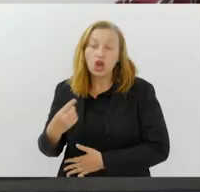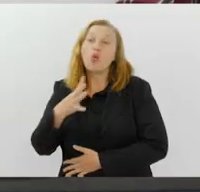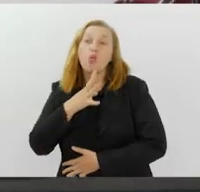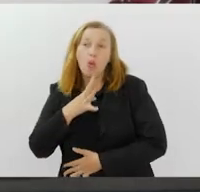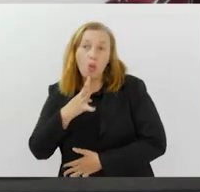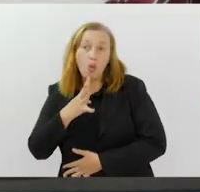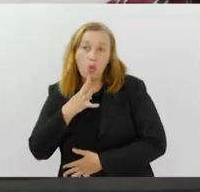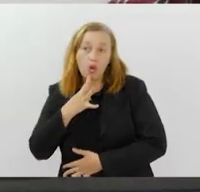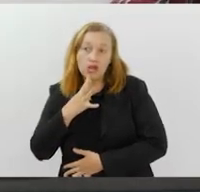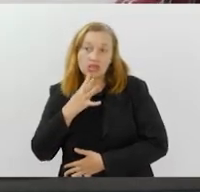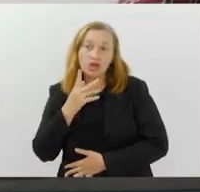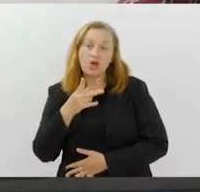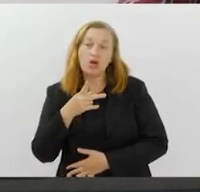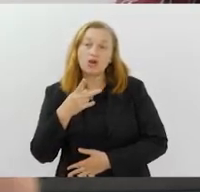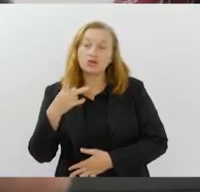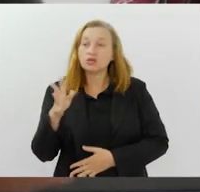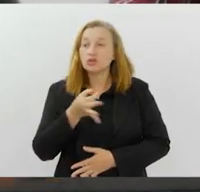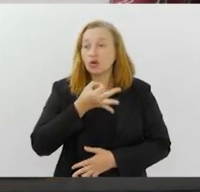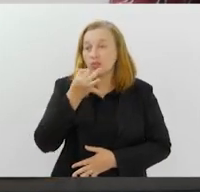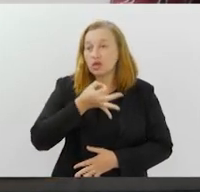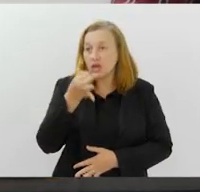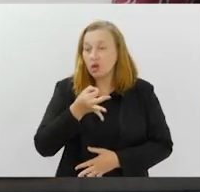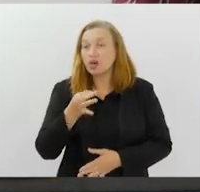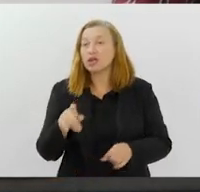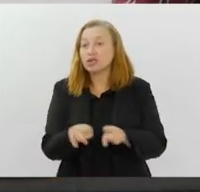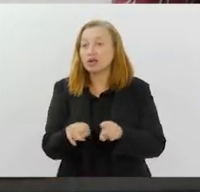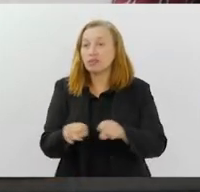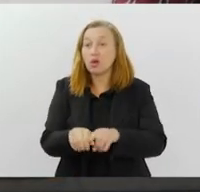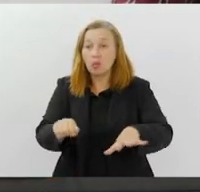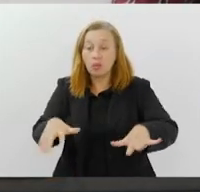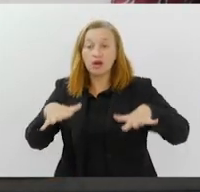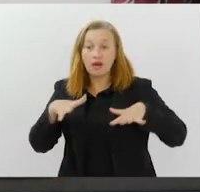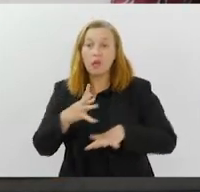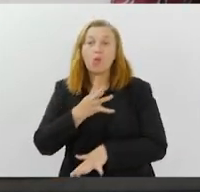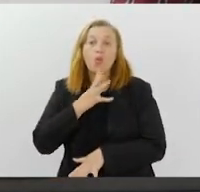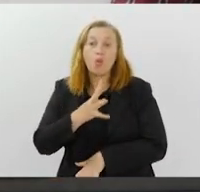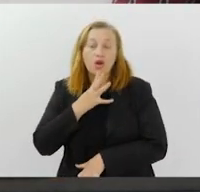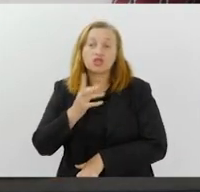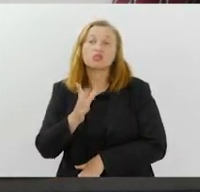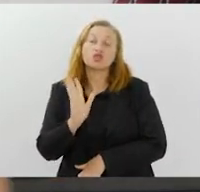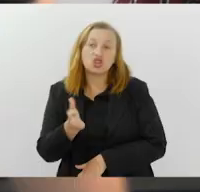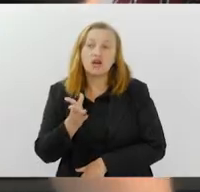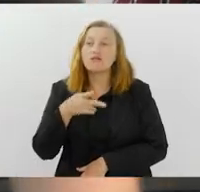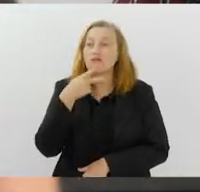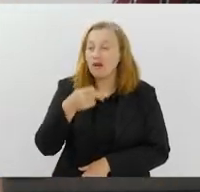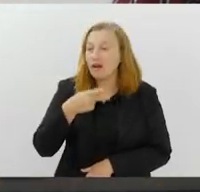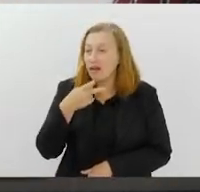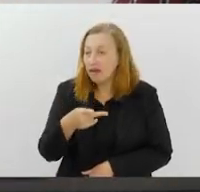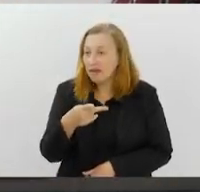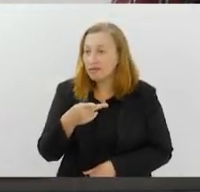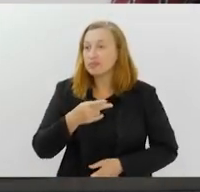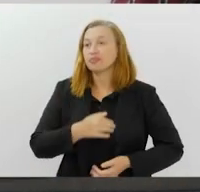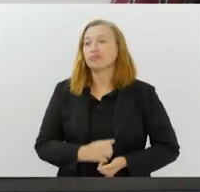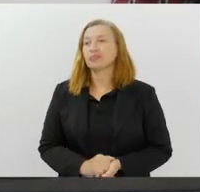vossas sugestões e que esse plenário conheça como eu falei obrigado como eu falei